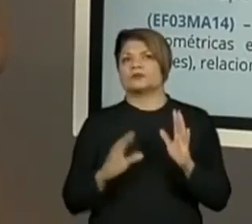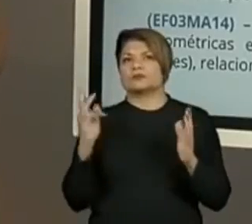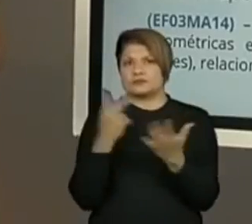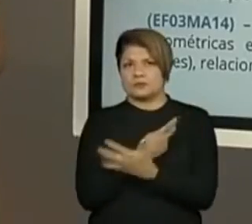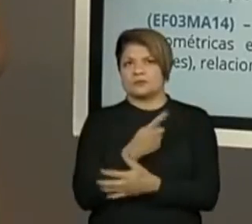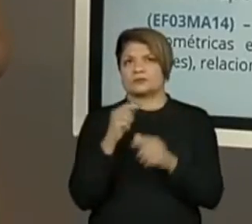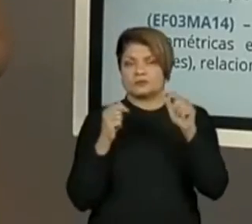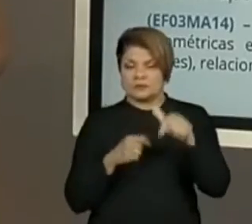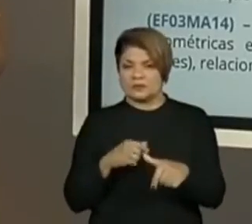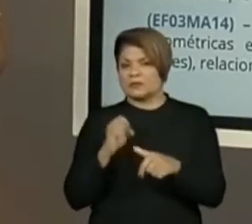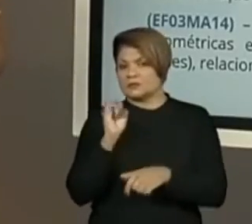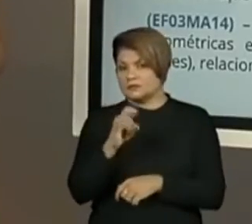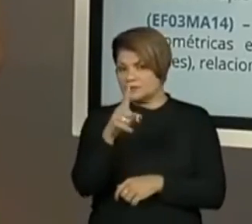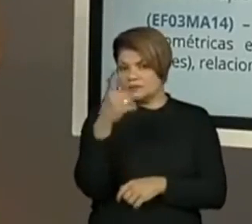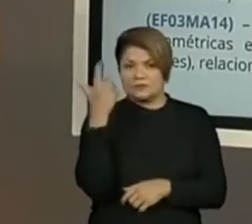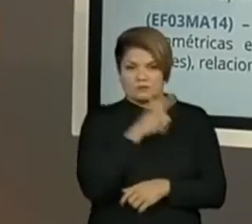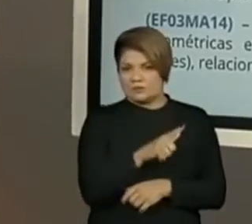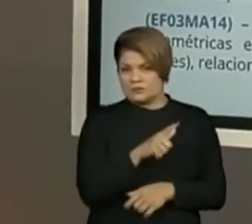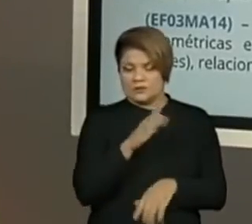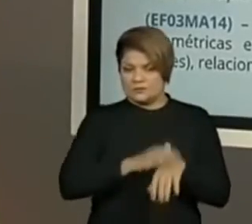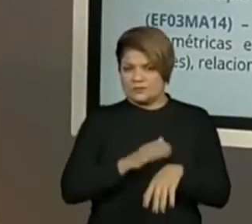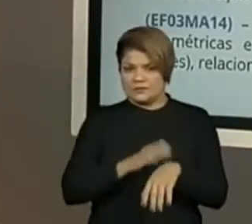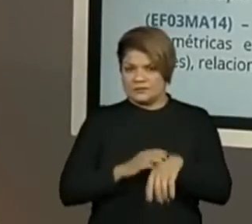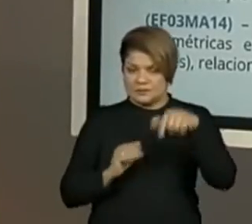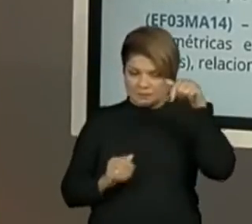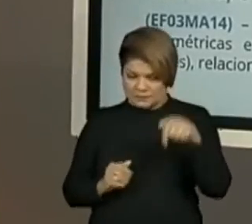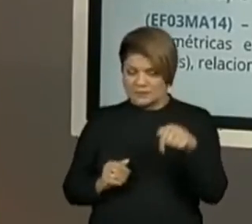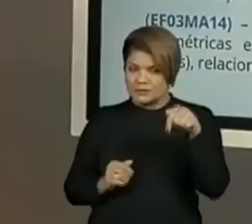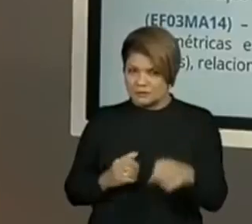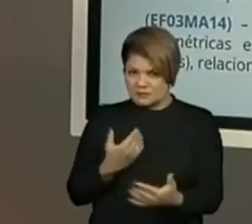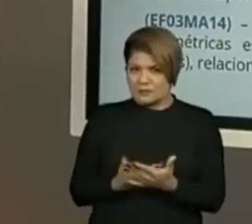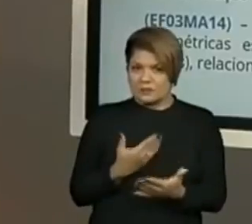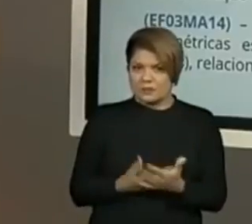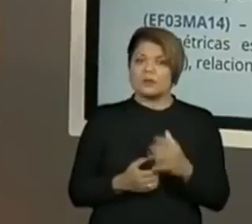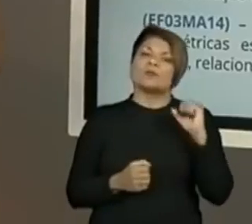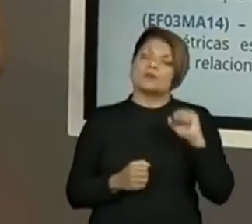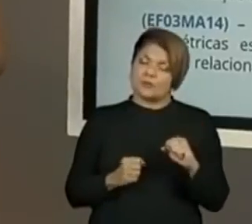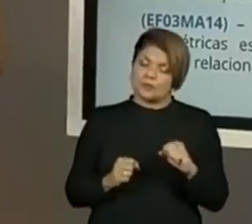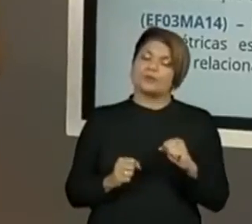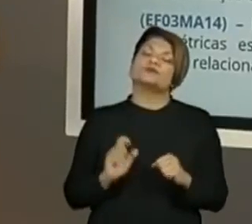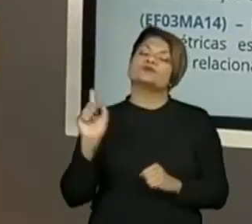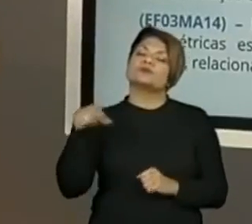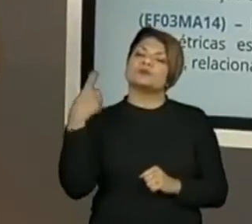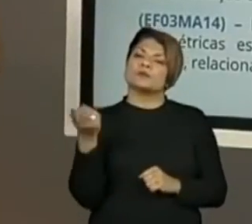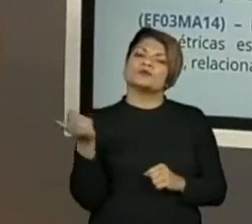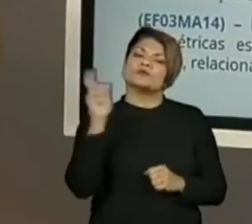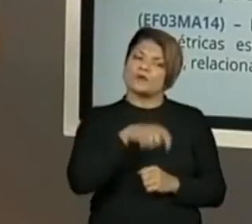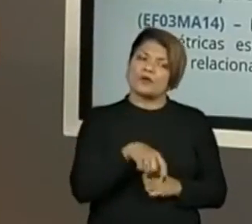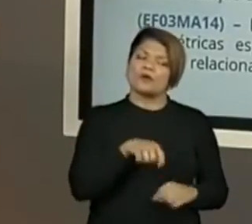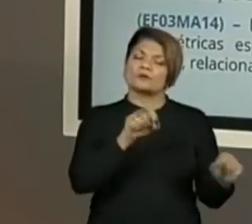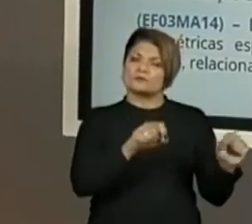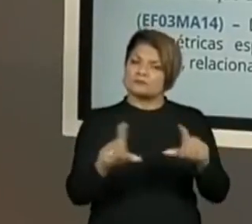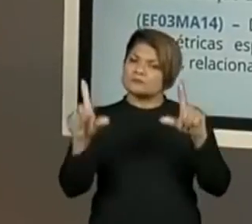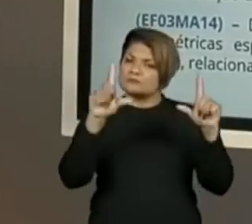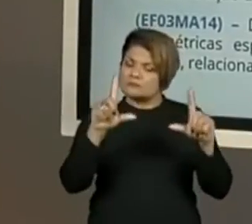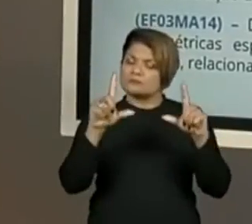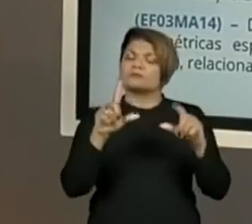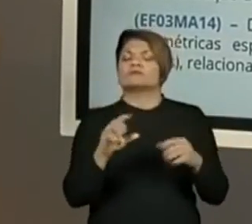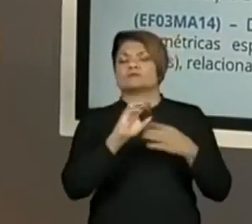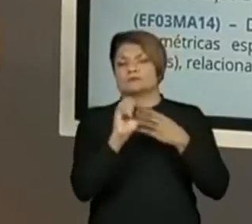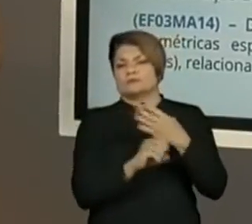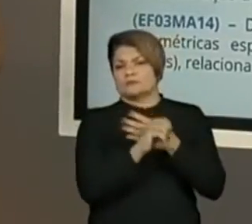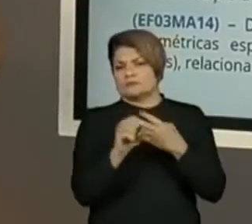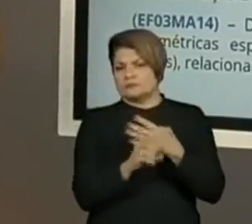se você não conseguir realizar durante a aula com a gente, pode retomar depois o vídeo no repositório do Centro de Mídias ou